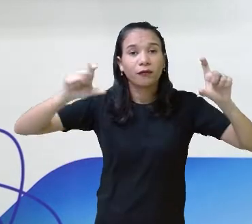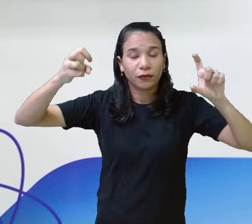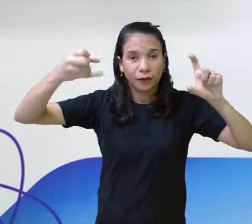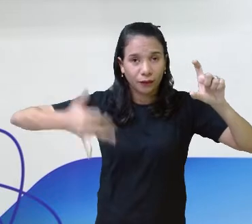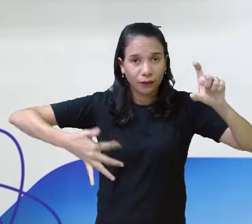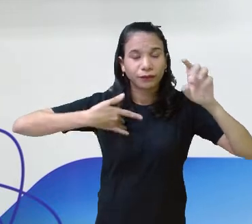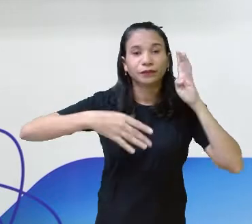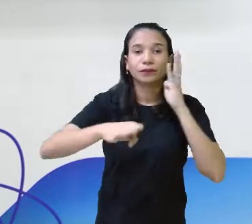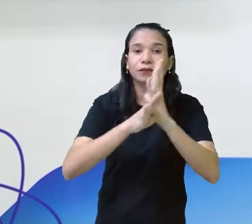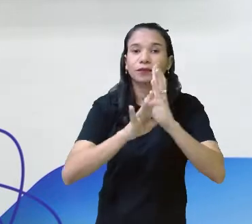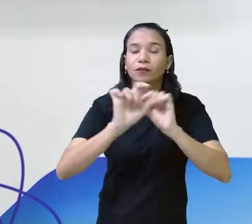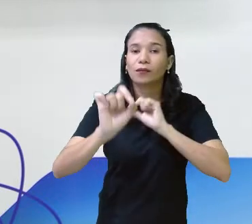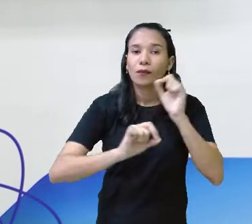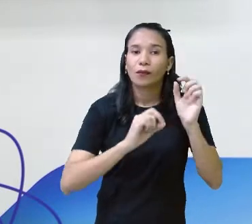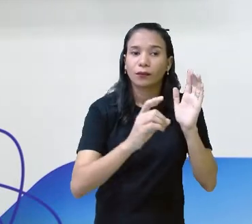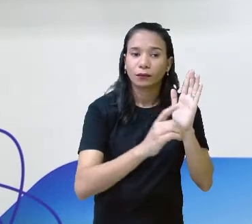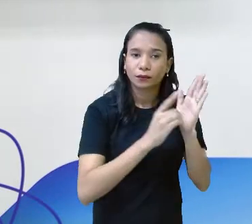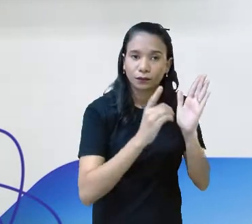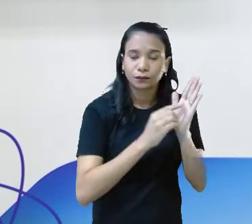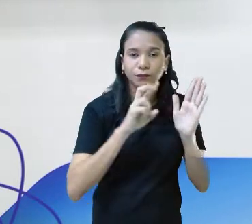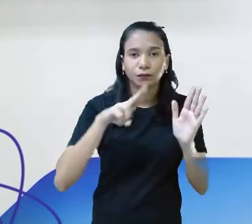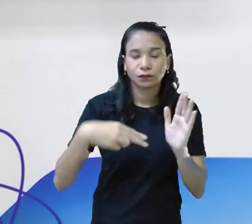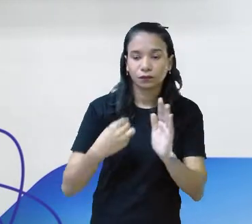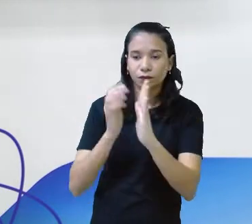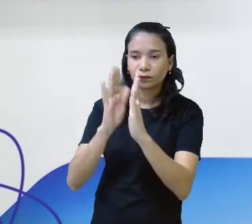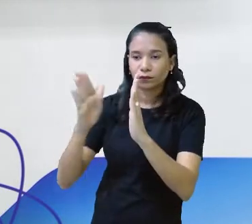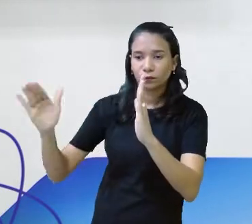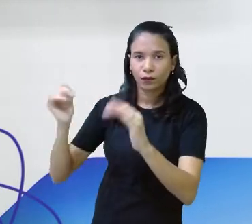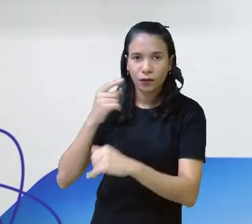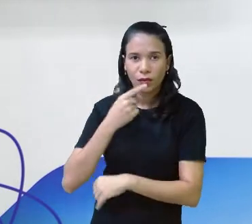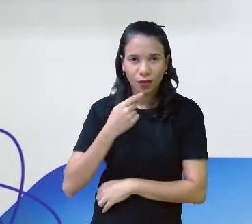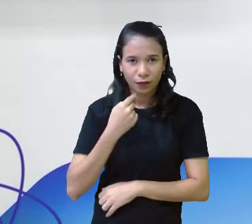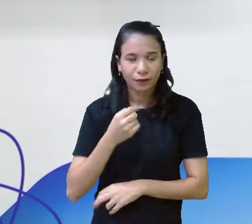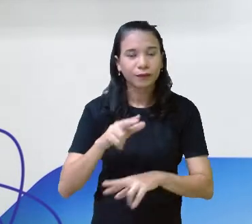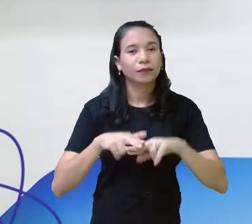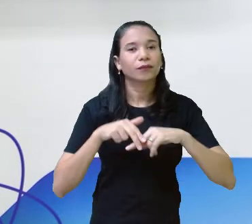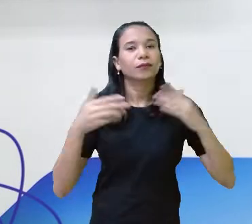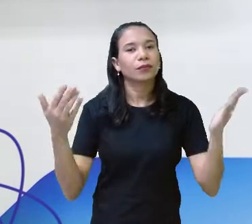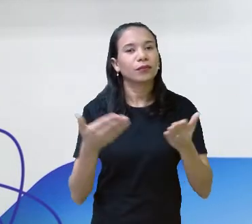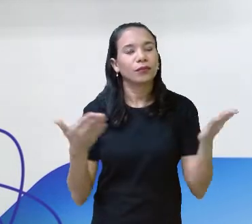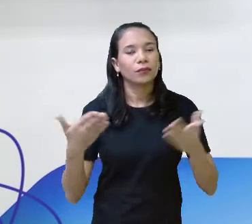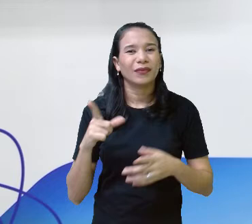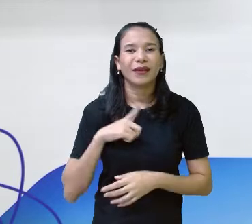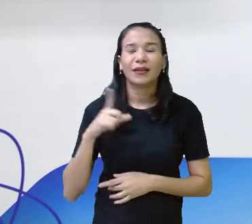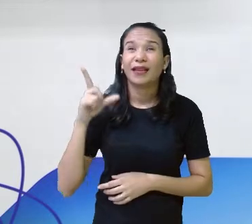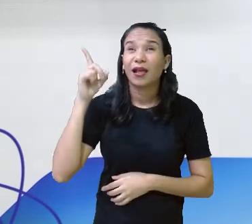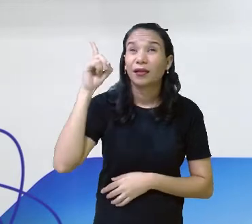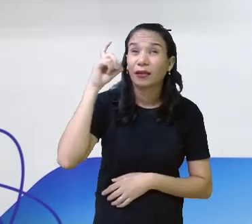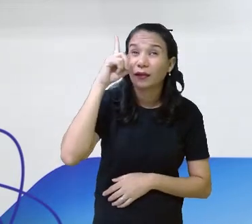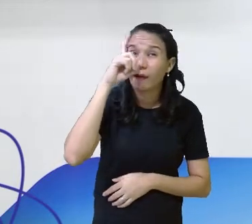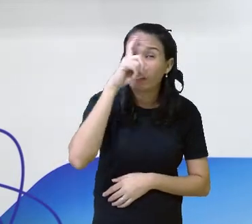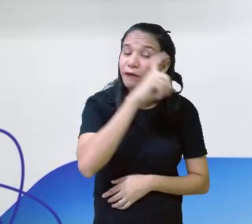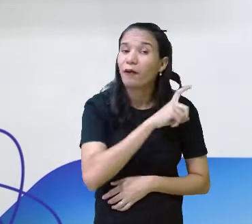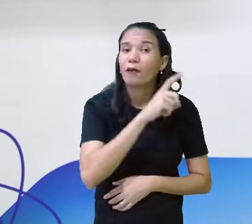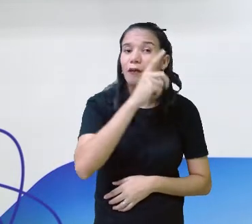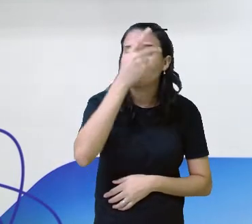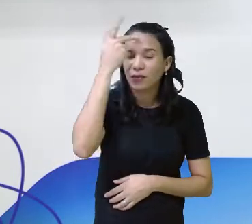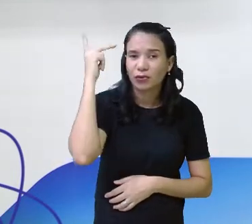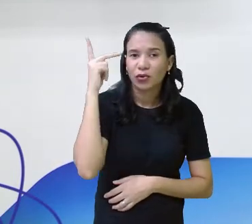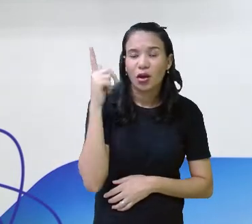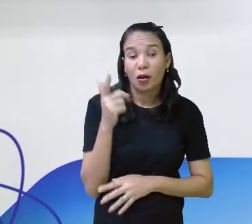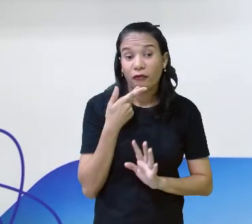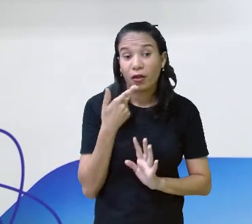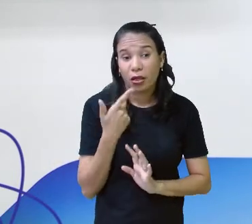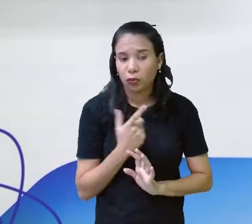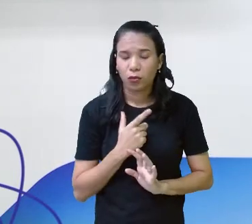ser encontrados em dicionários ou enciclopédias. Hoje em dia, muito dificilmente, não estou dizendo